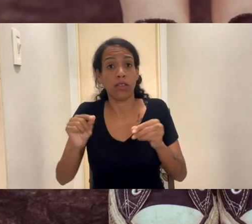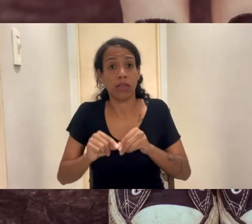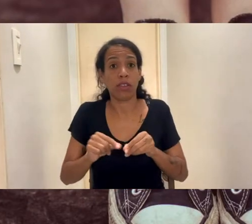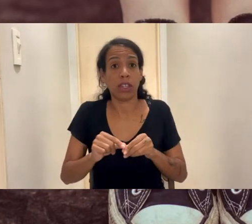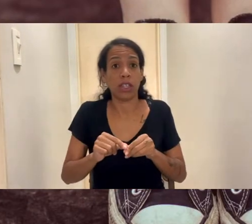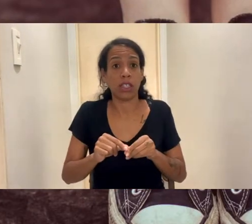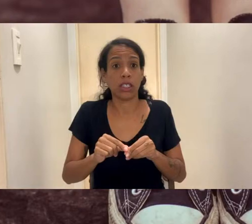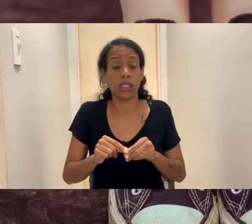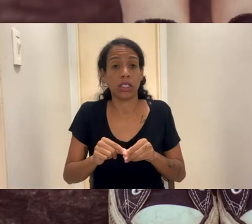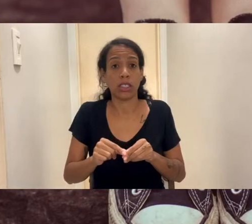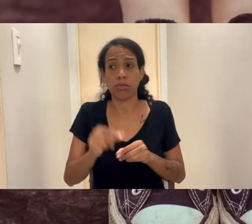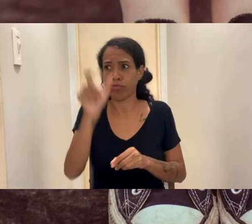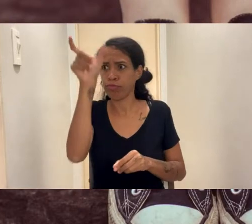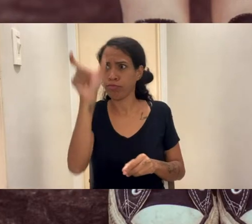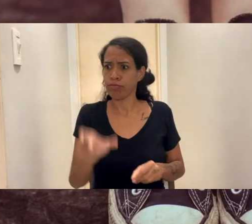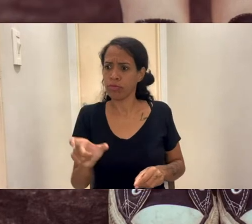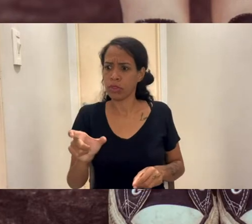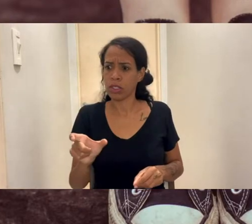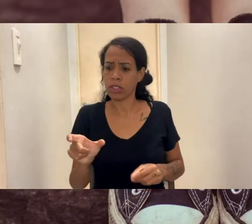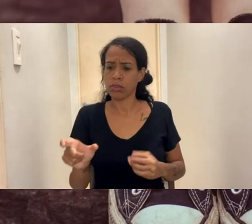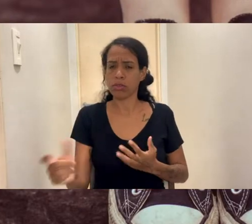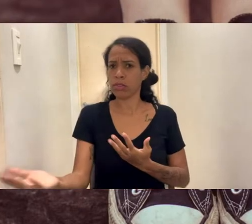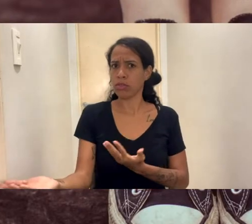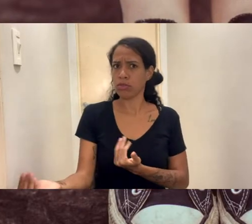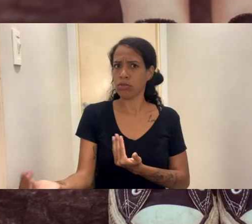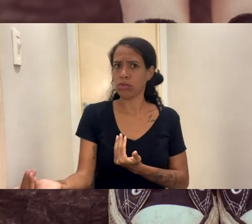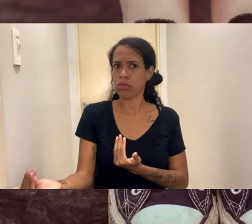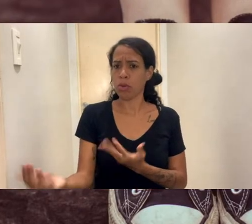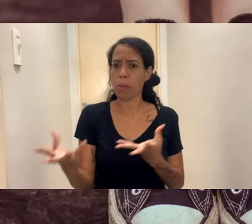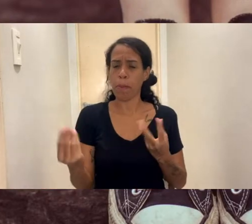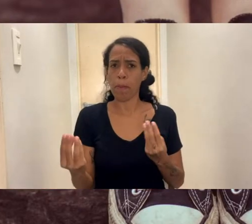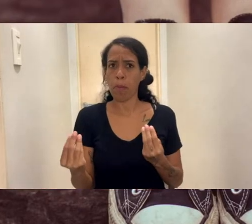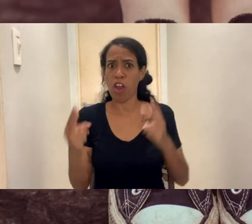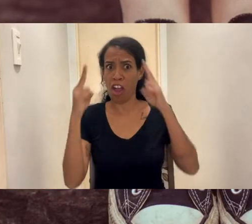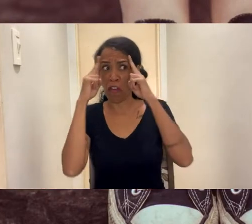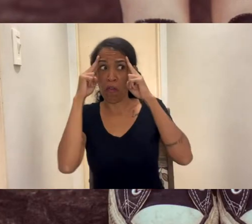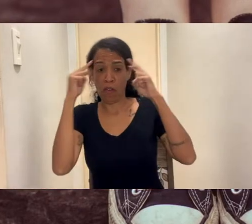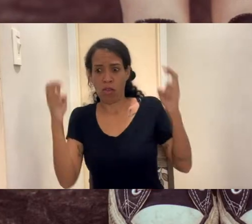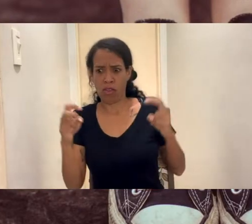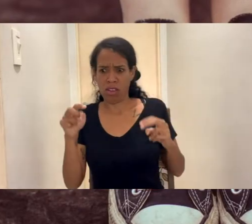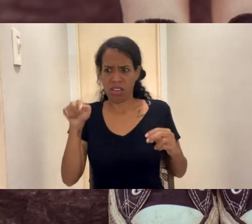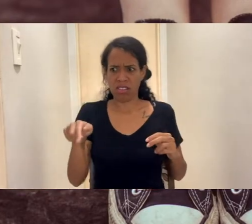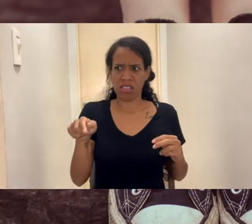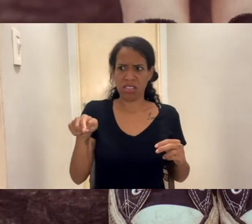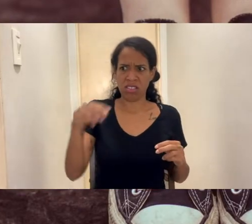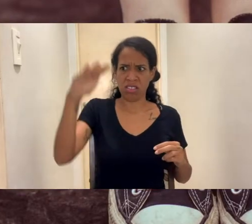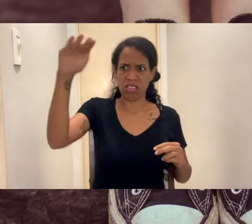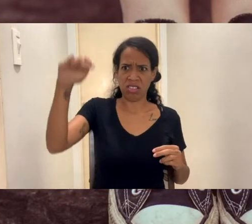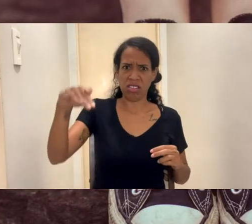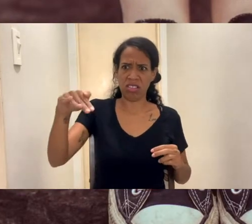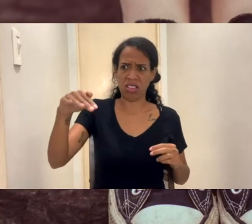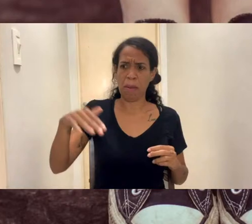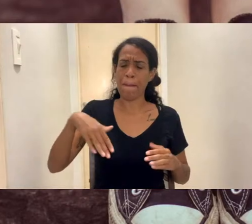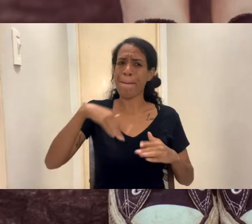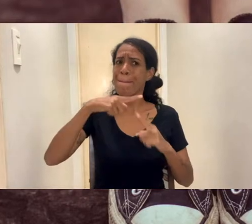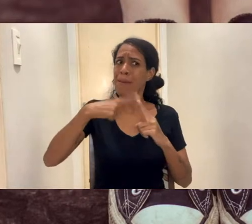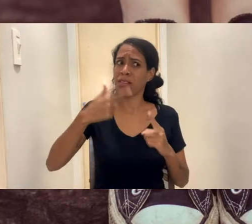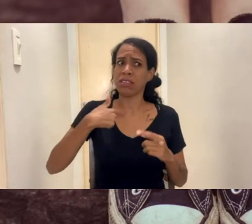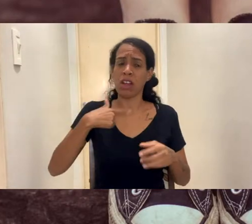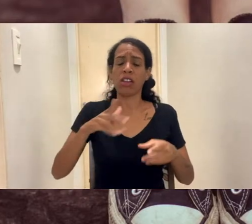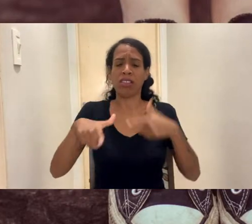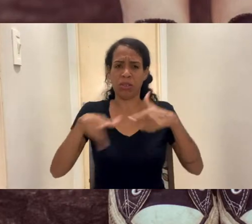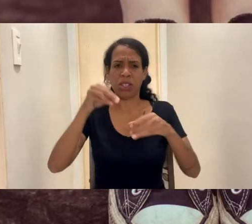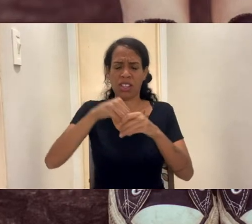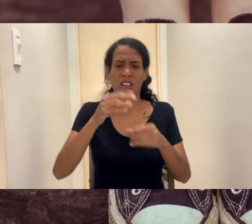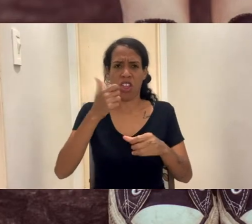por essa imagem de serem adolescentes muito violentos, mas, ao longo desses 9 anos de